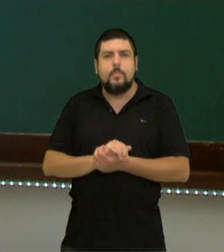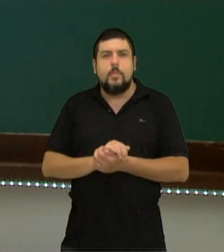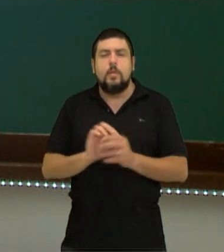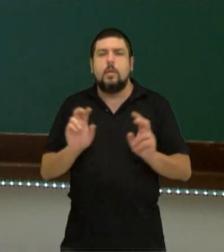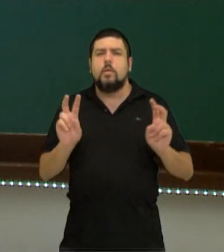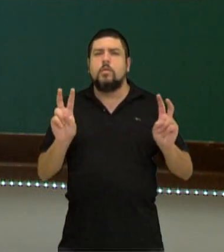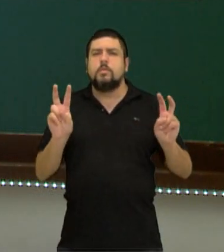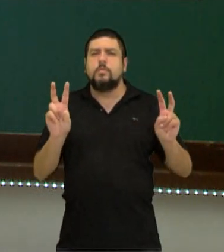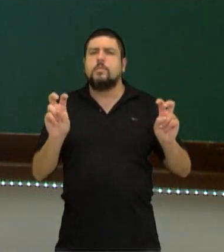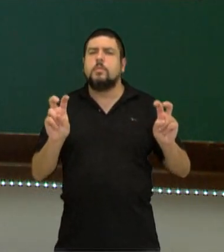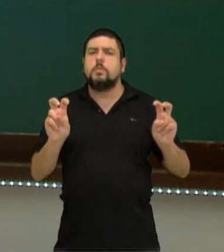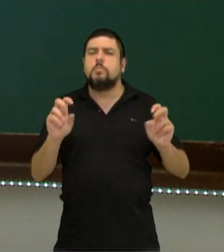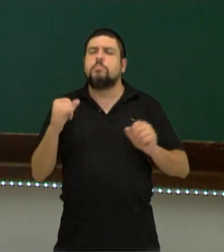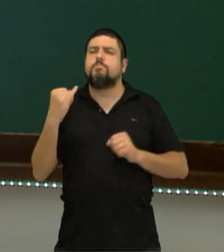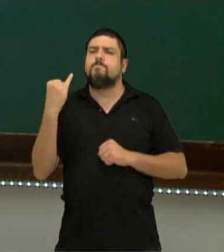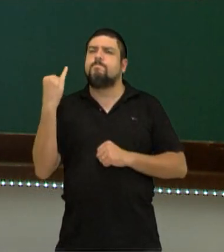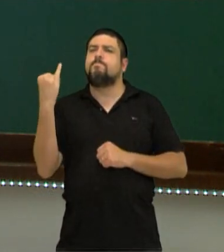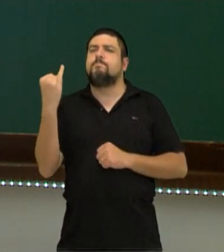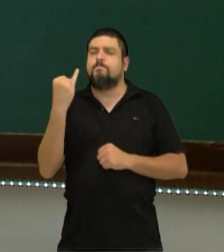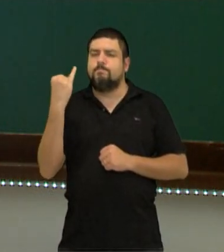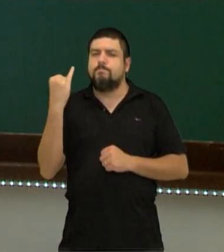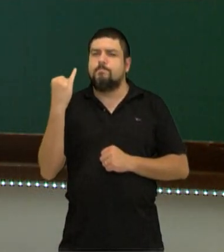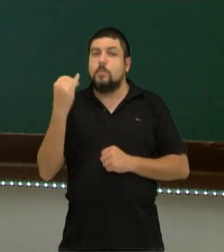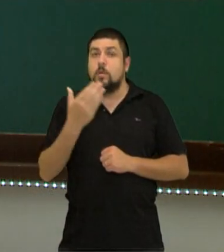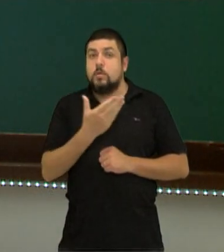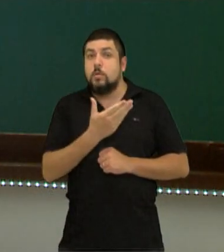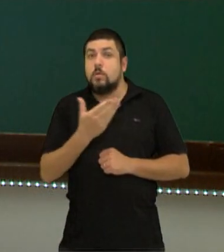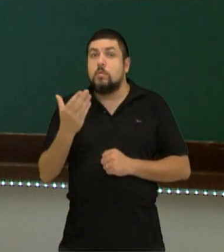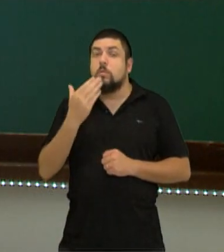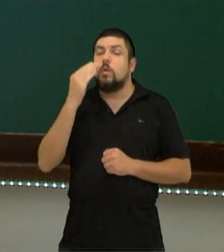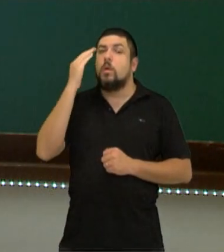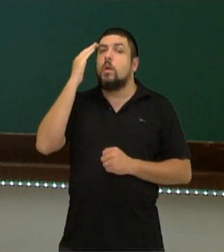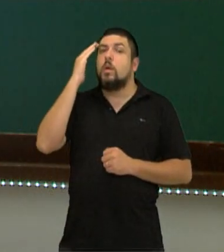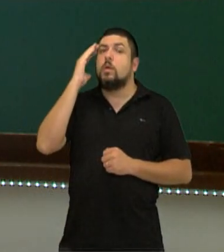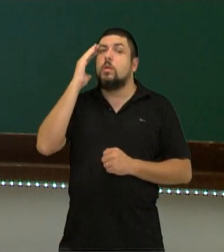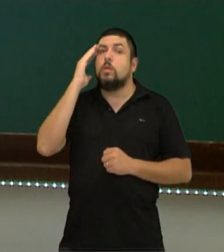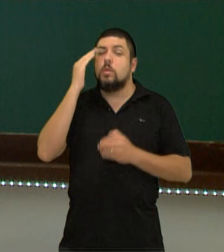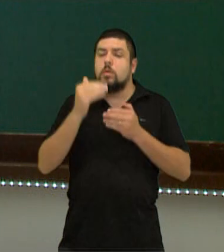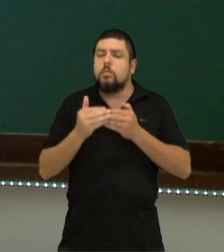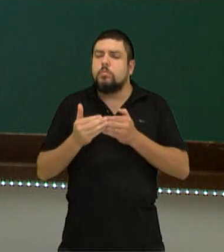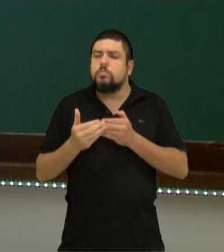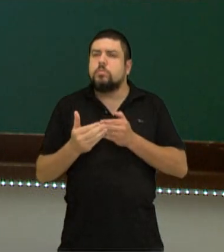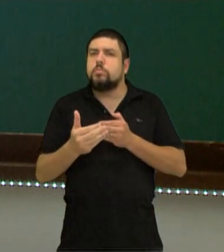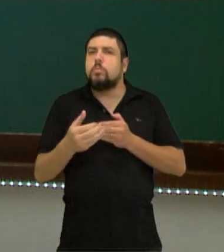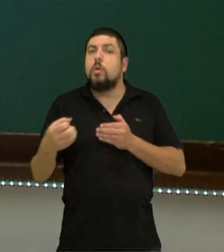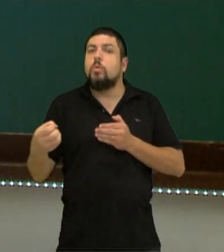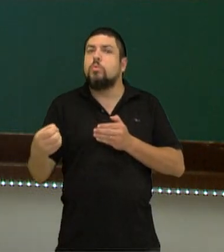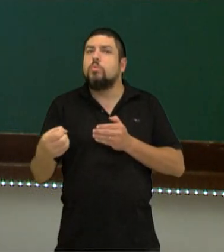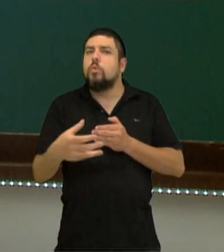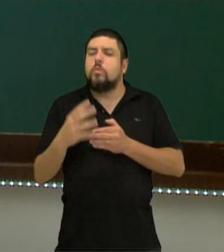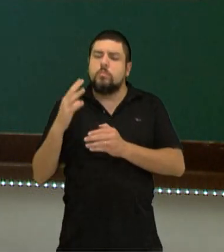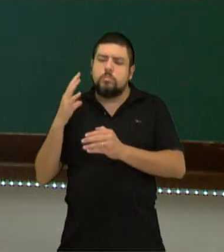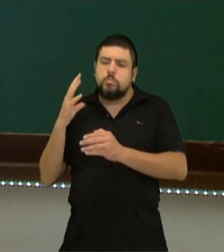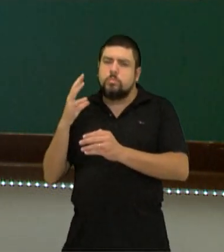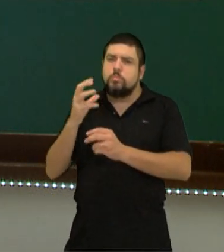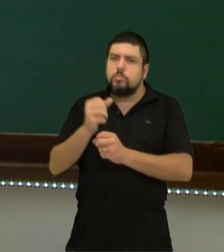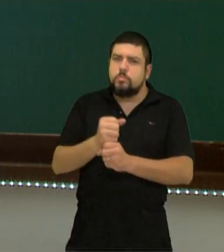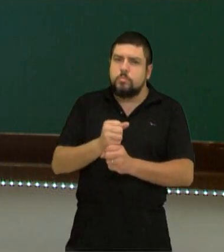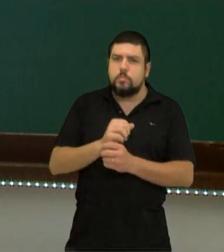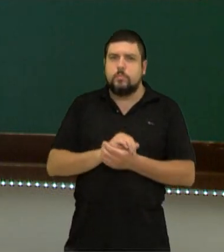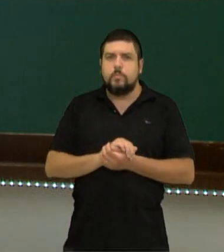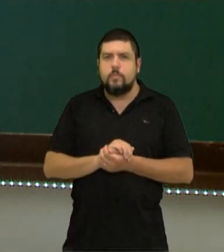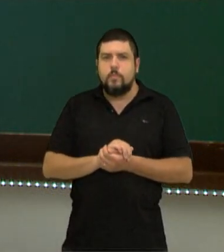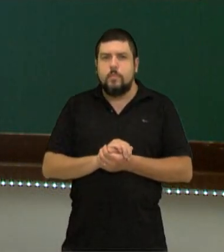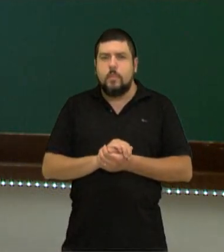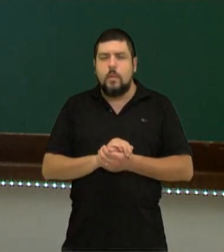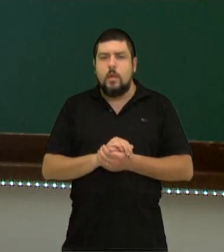são super importantes para o entendimento de conteúdos novos. Para isso, pegue seu caderno, porque a gente vai